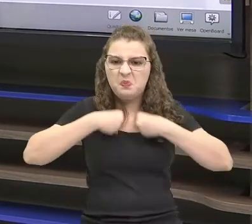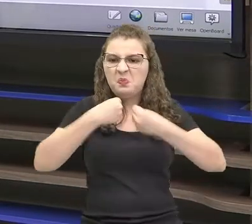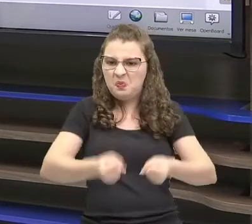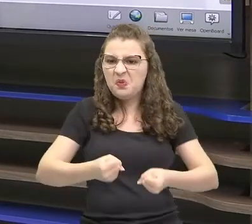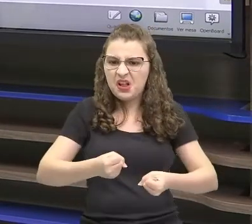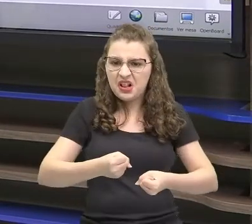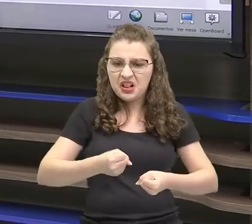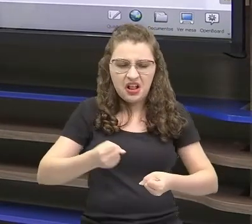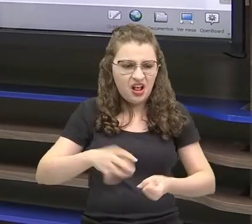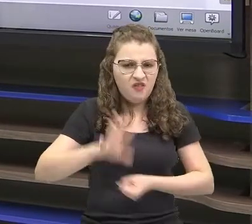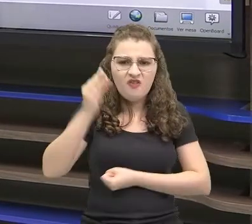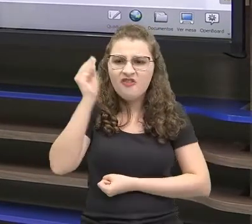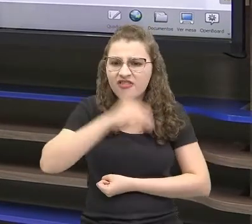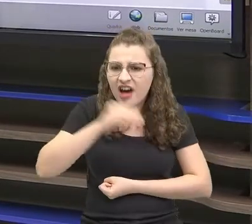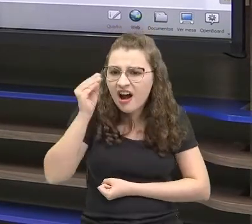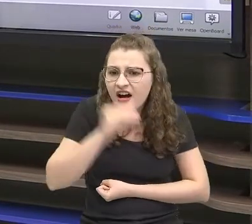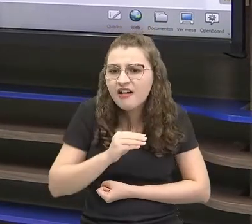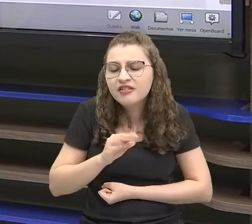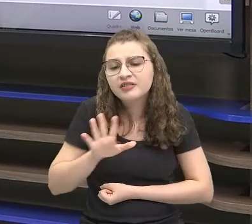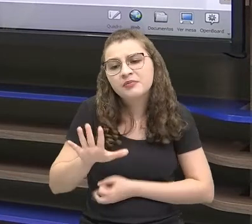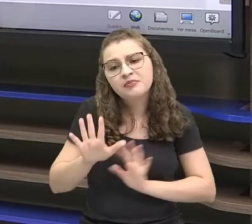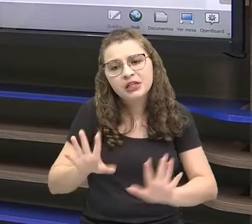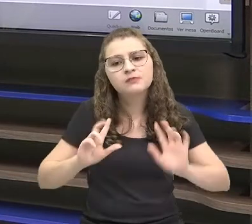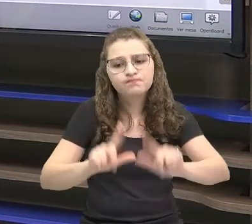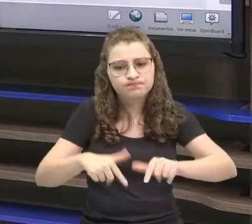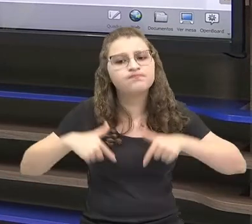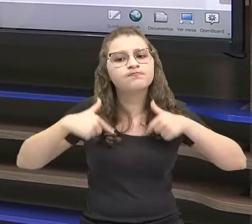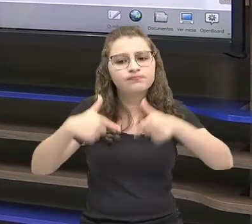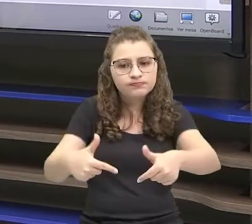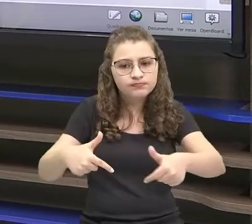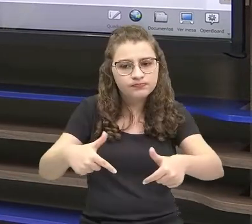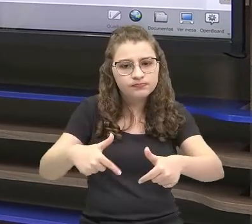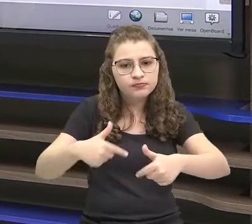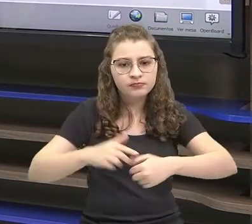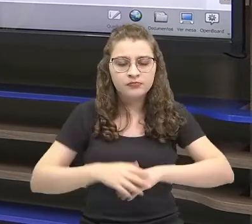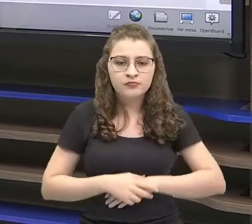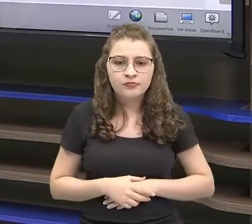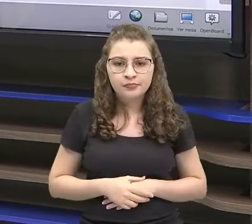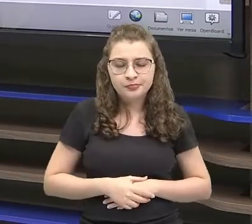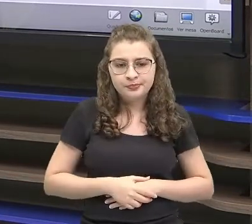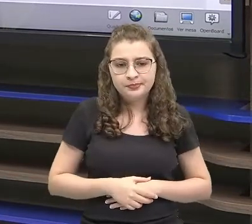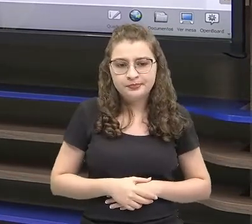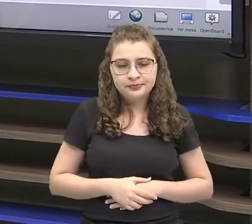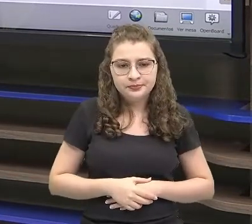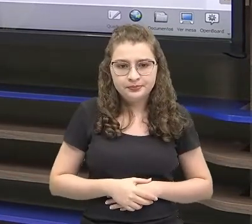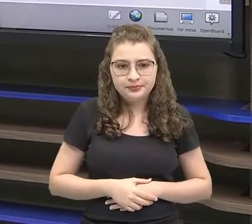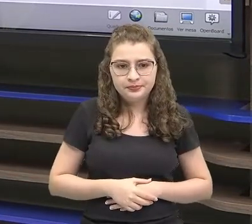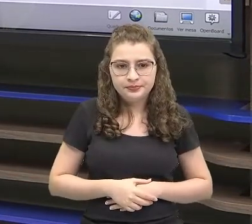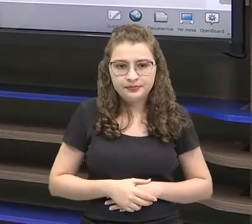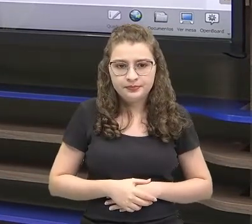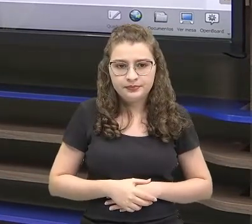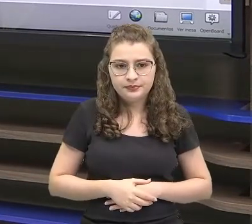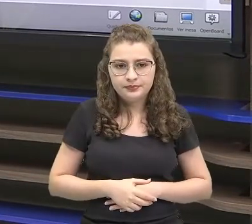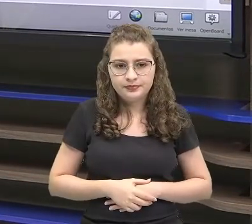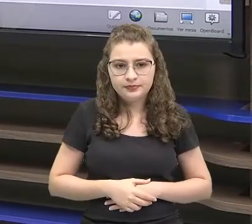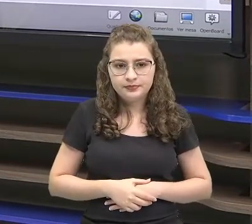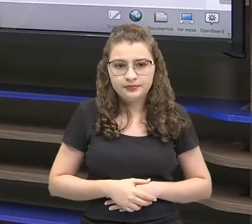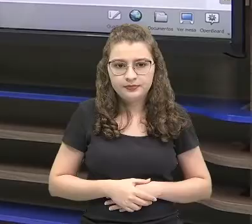tem defeitos, então ele vai indicar isso aí, essa é a capacidade, é a situação que ele vai indicar ali nos